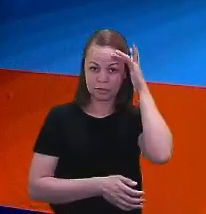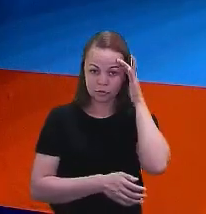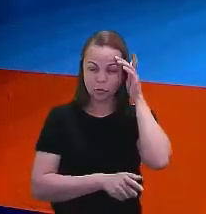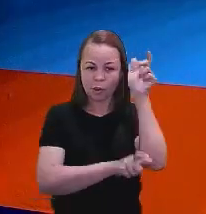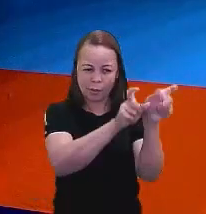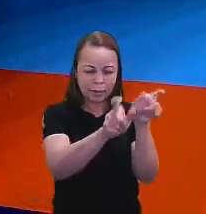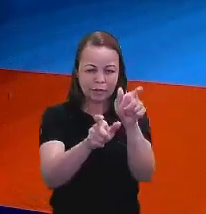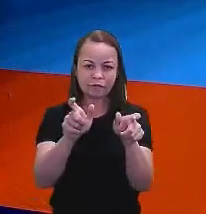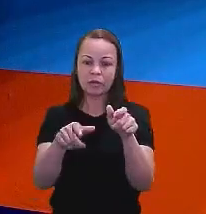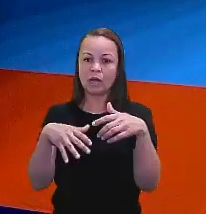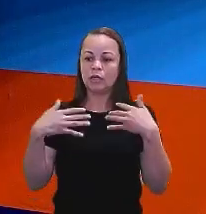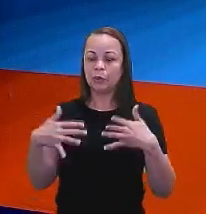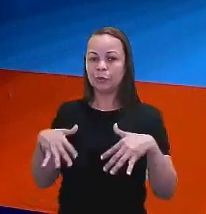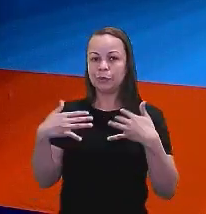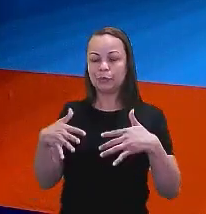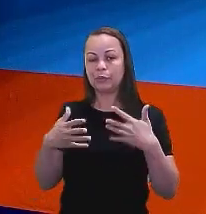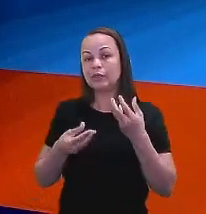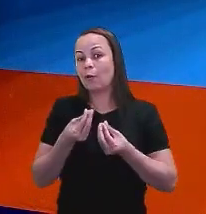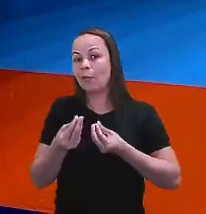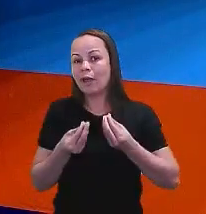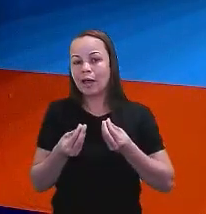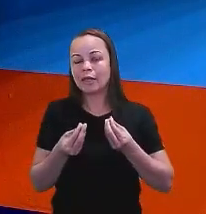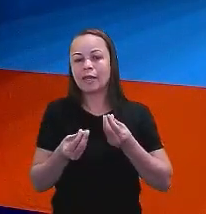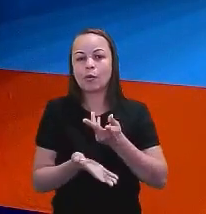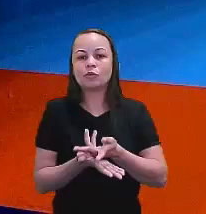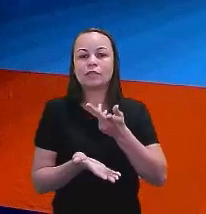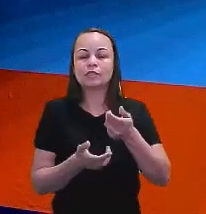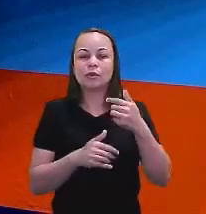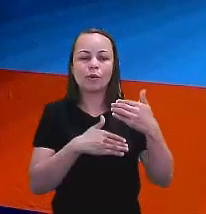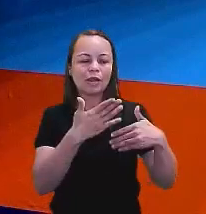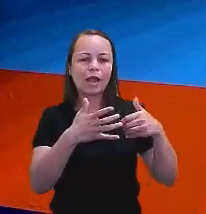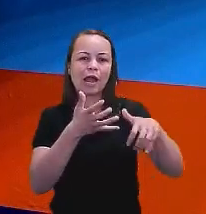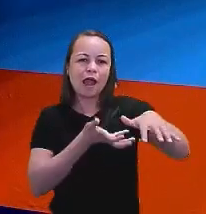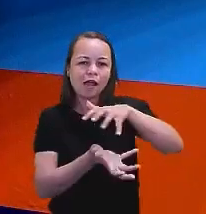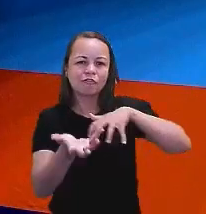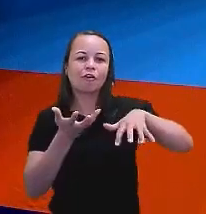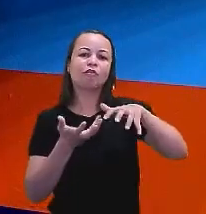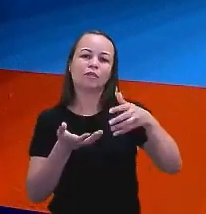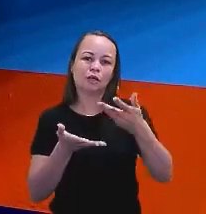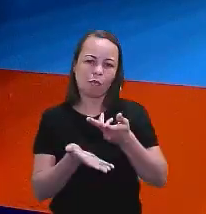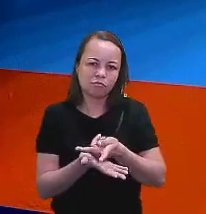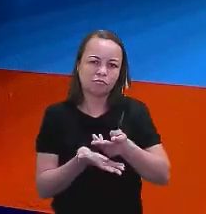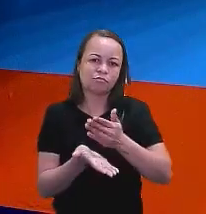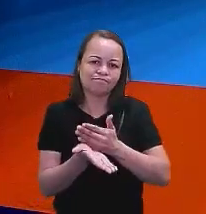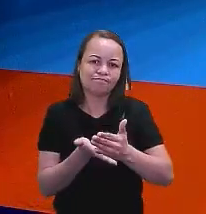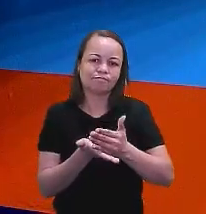ficar assustadas. Até então, foi quando começou a revolta.